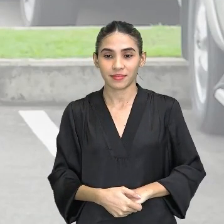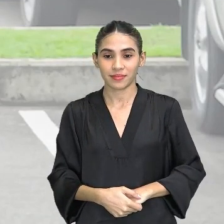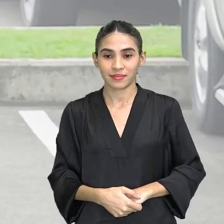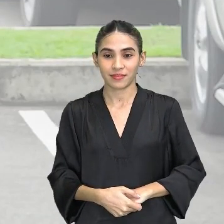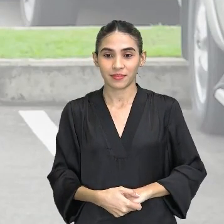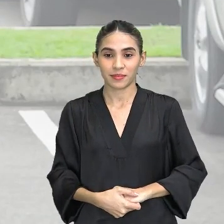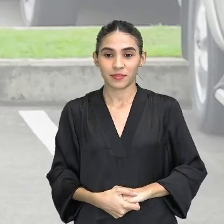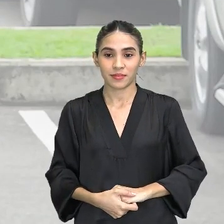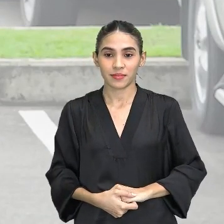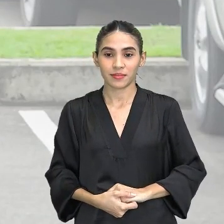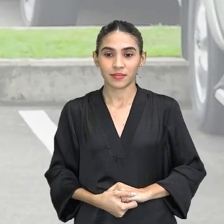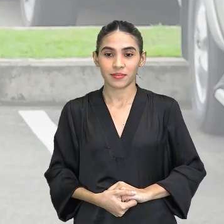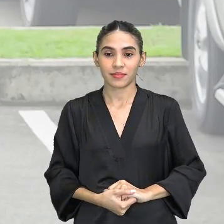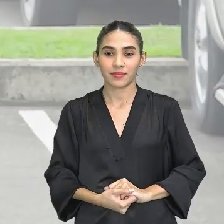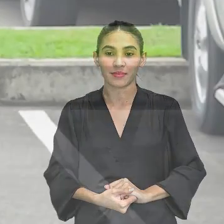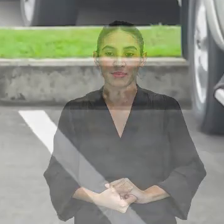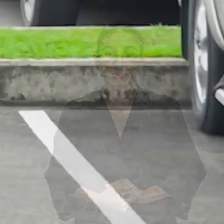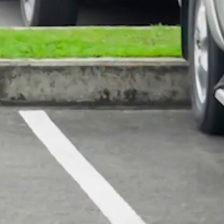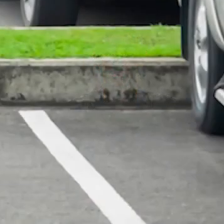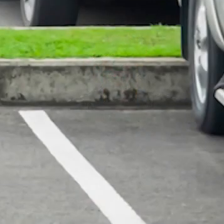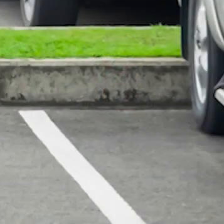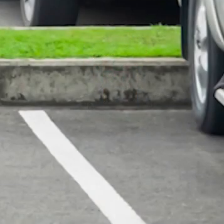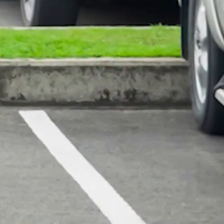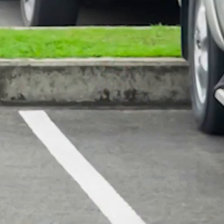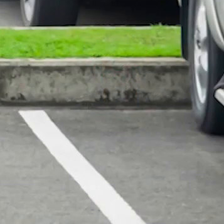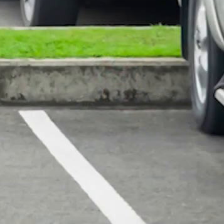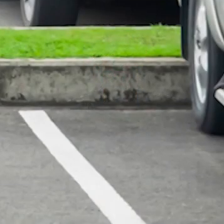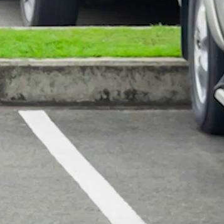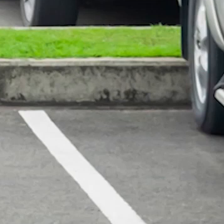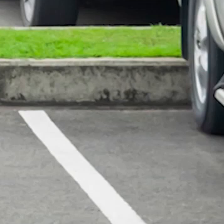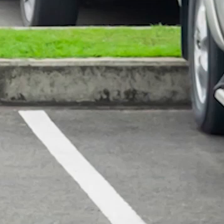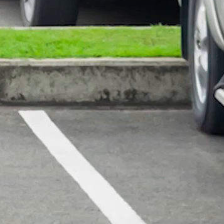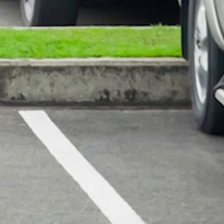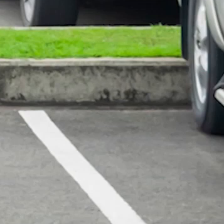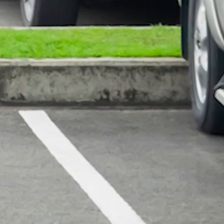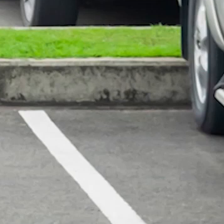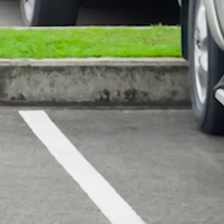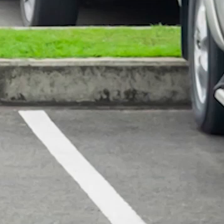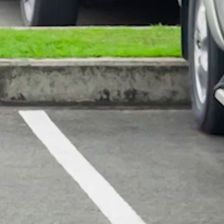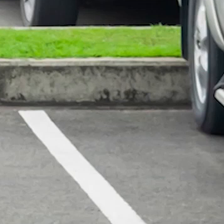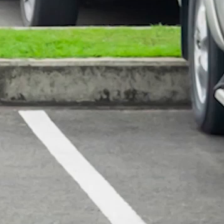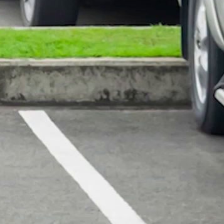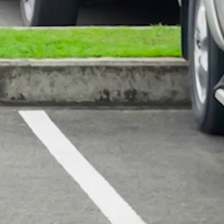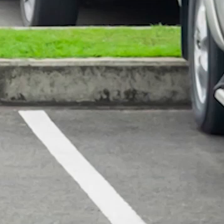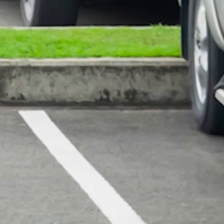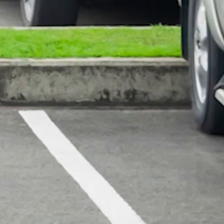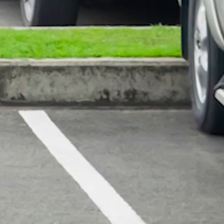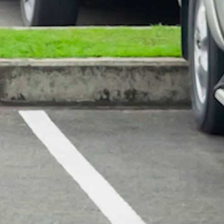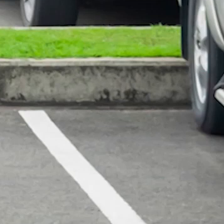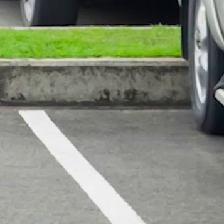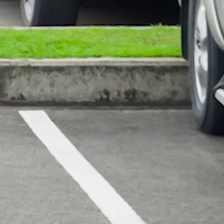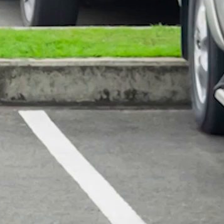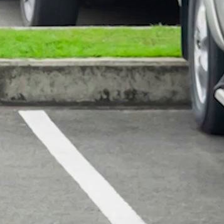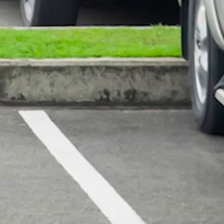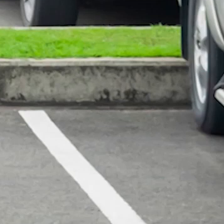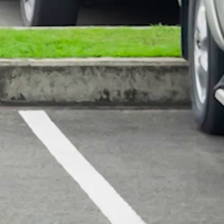eletromagnéticas fiquem refletindo no interior do carro e a temperatura aumentando. É assim também que acontece com a nossa atmosfera. As